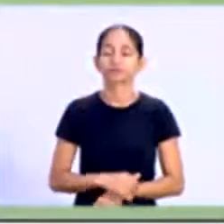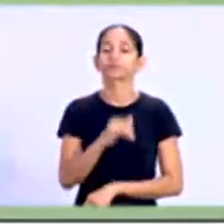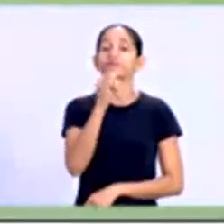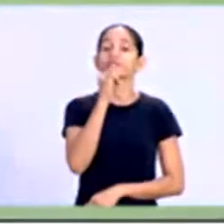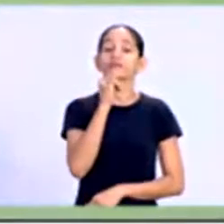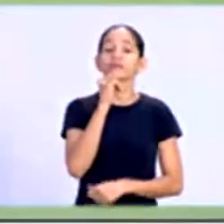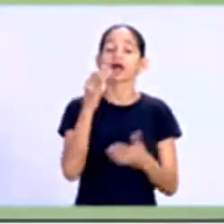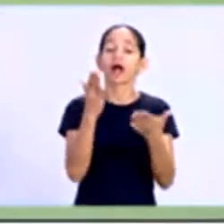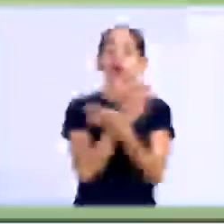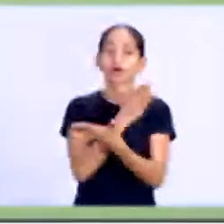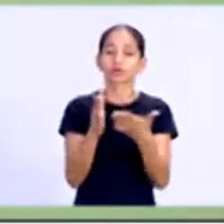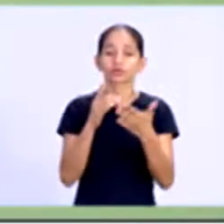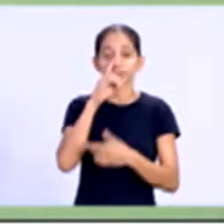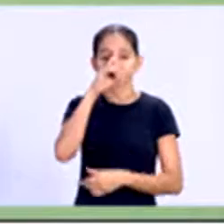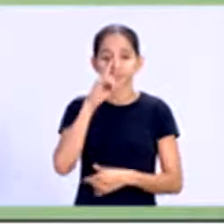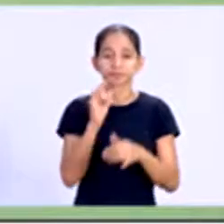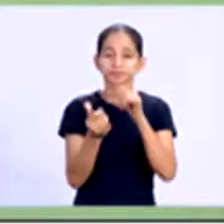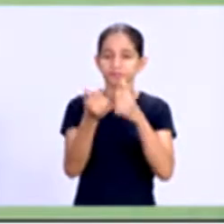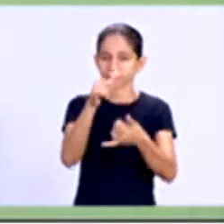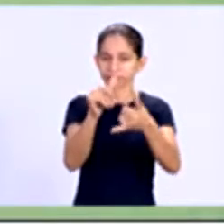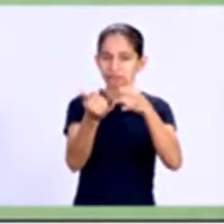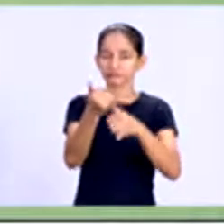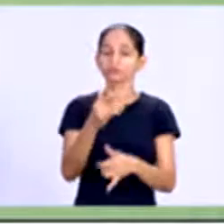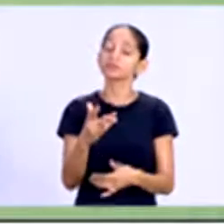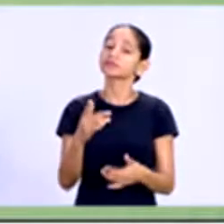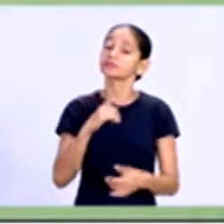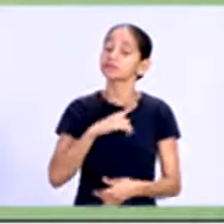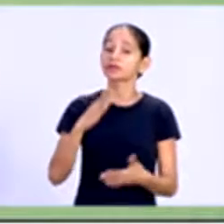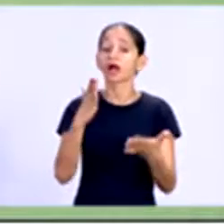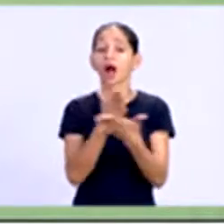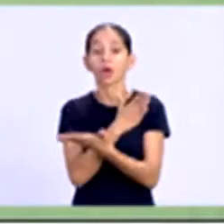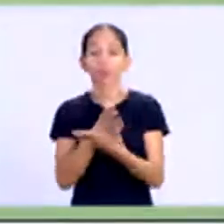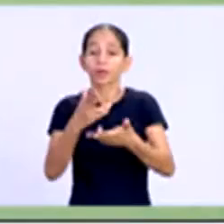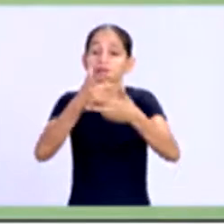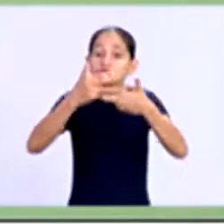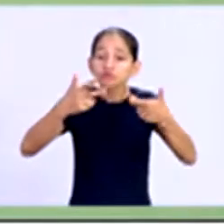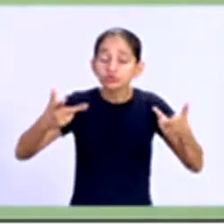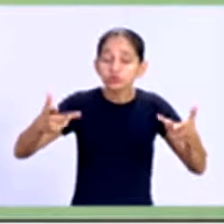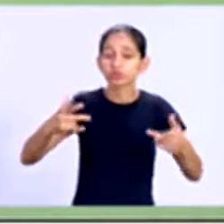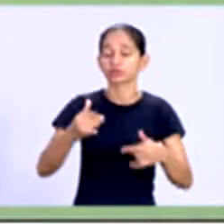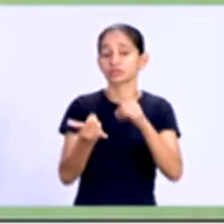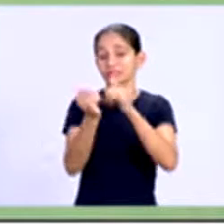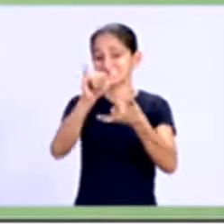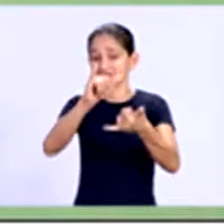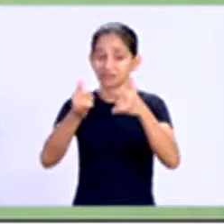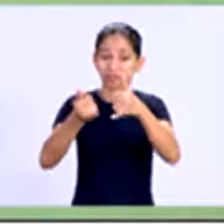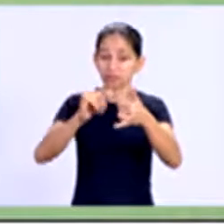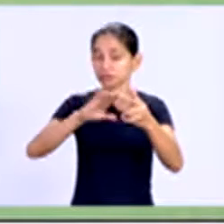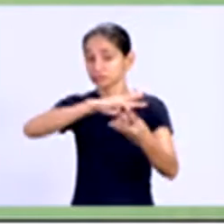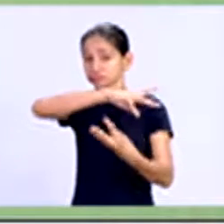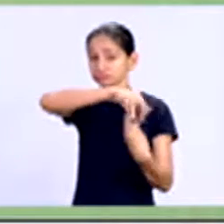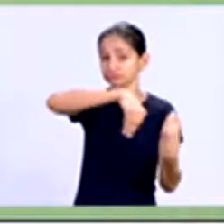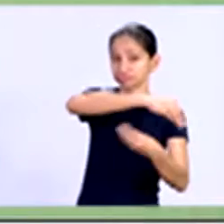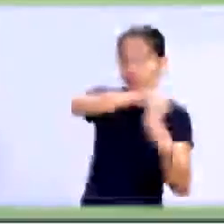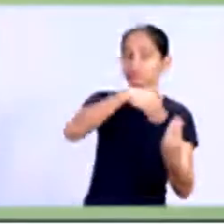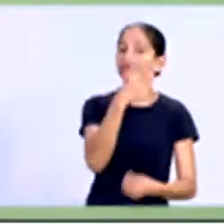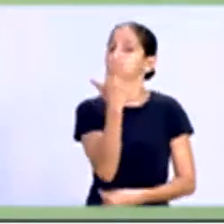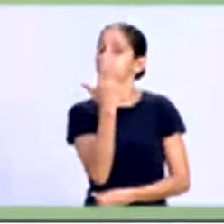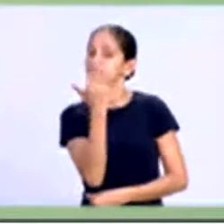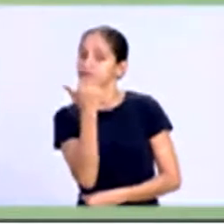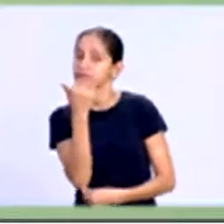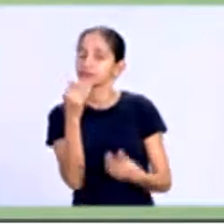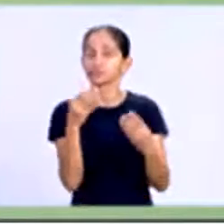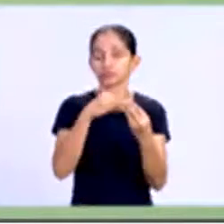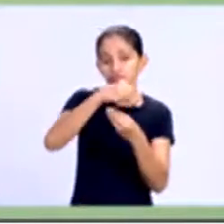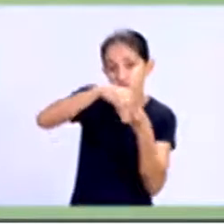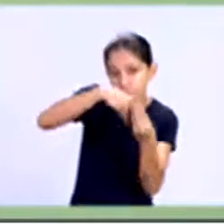Perigos químicos é quando eu tenho a presença de substâncias químicas nos alimentos. Qualquer